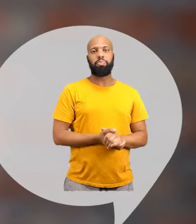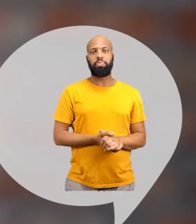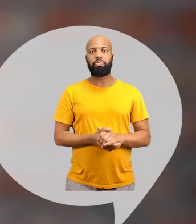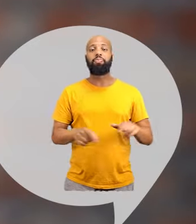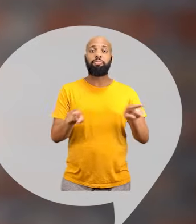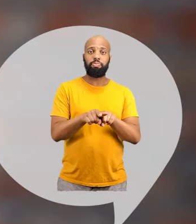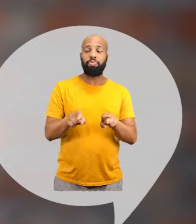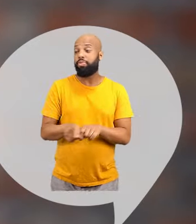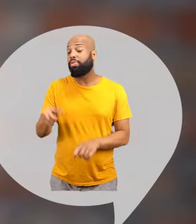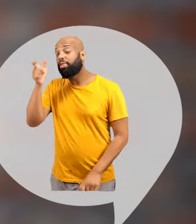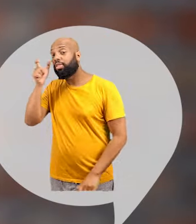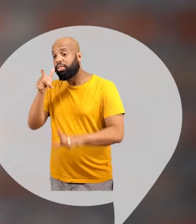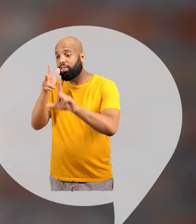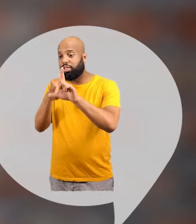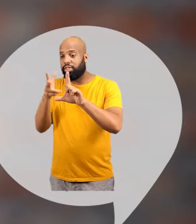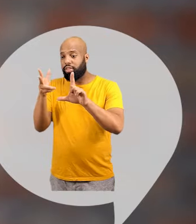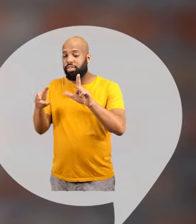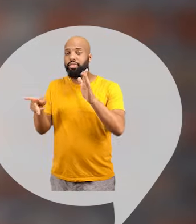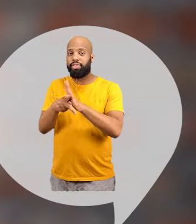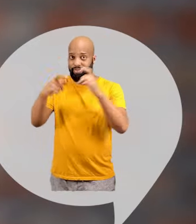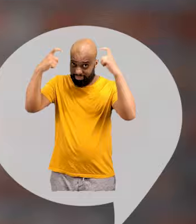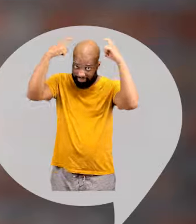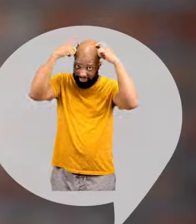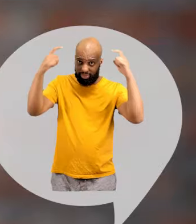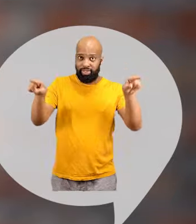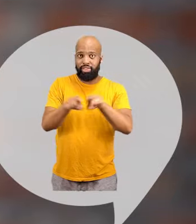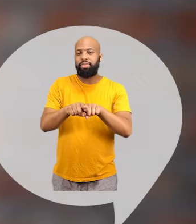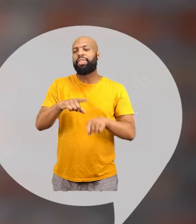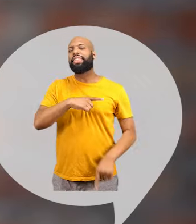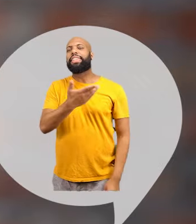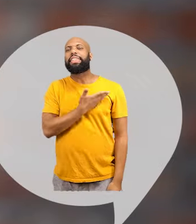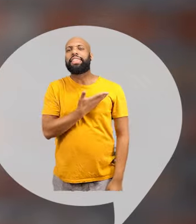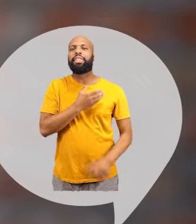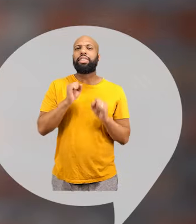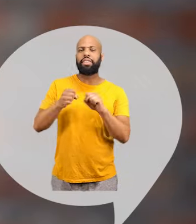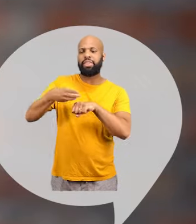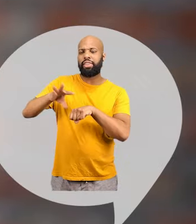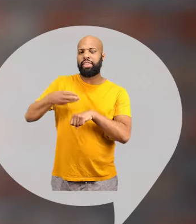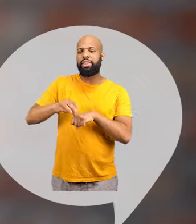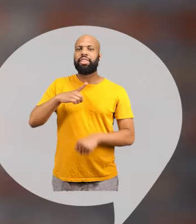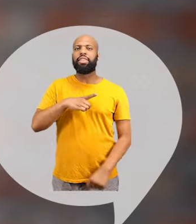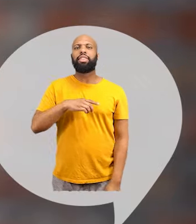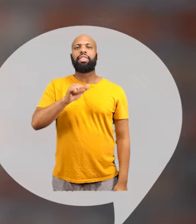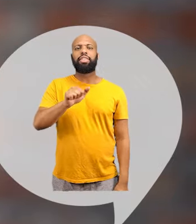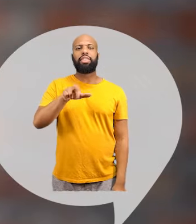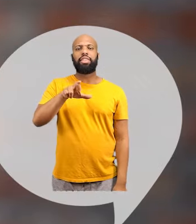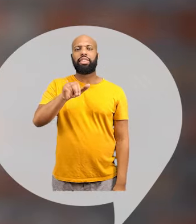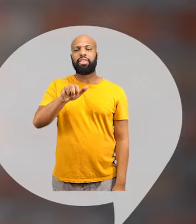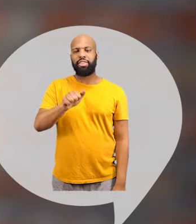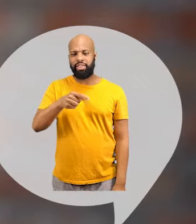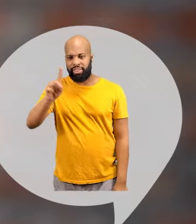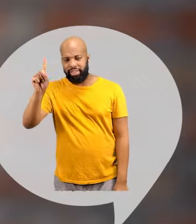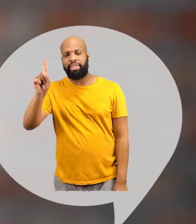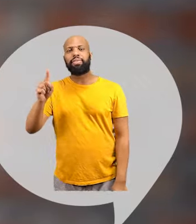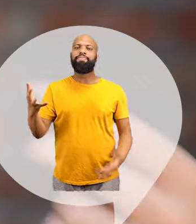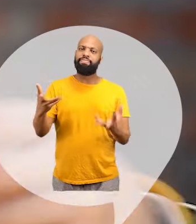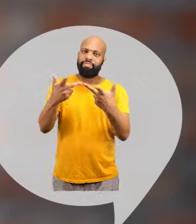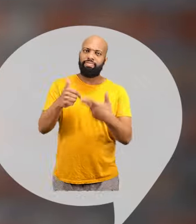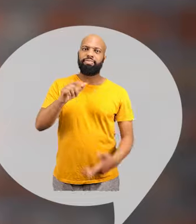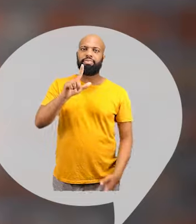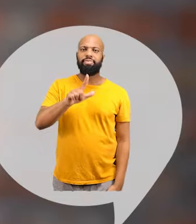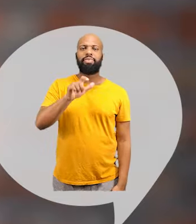a série do Disney Plus está tudo certo temos amigos eu posso recomendar amigos e tem a área incrível maravilhosa Lala